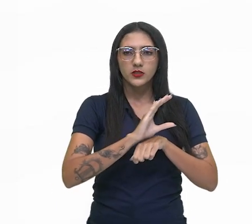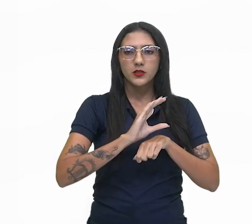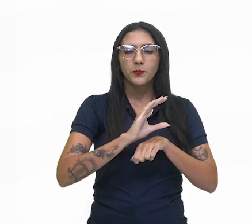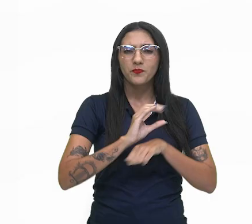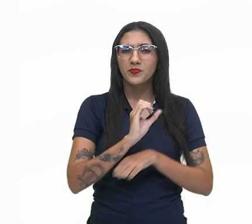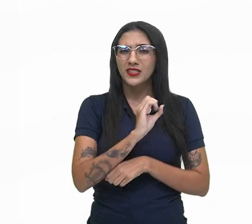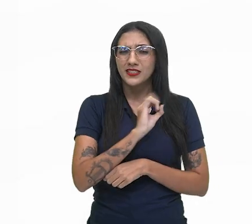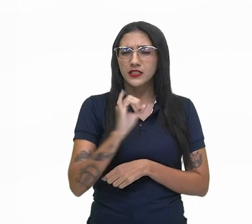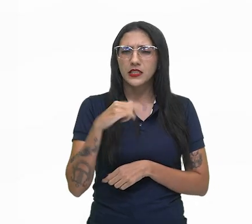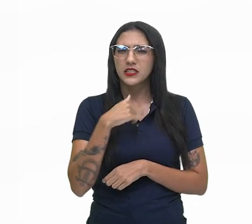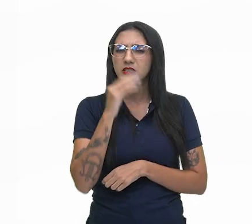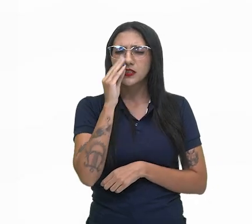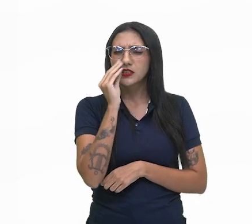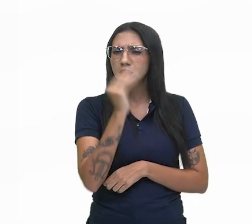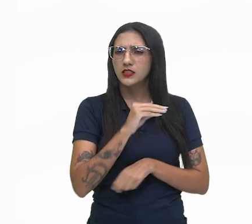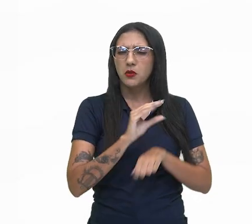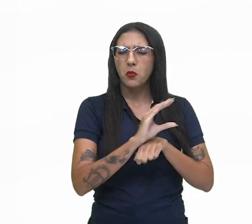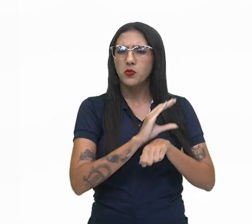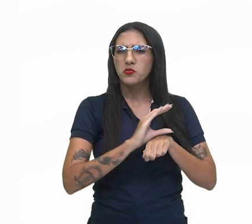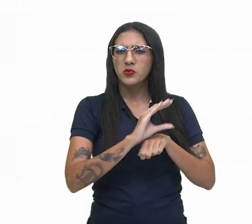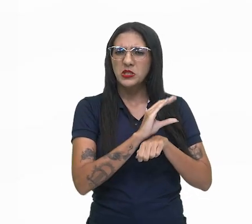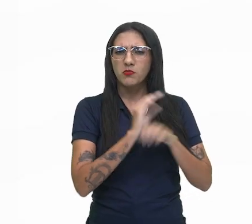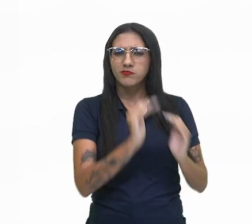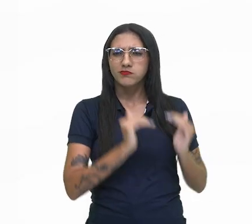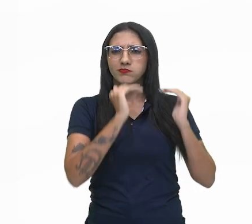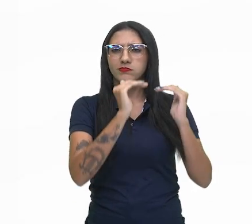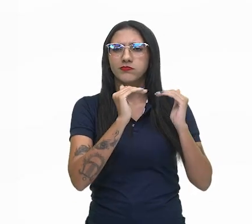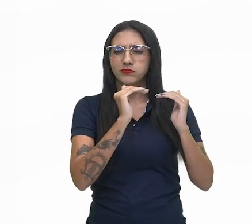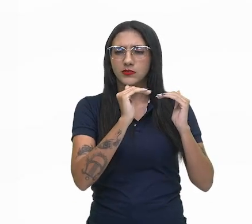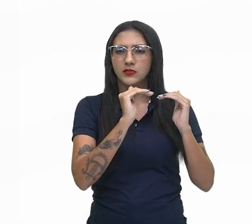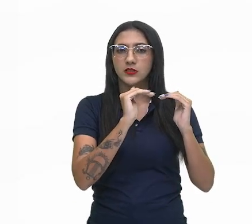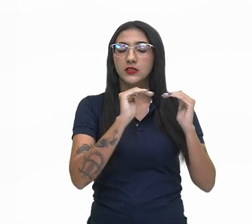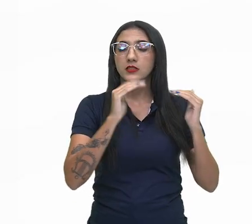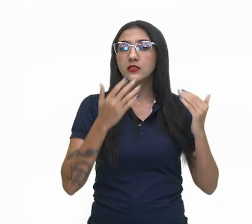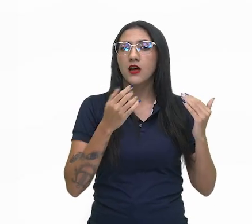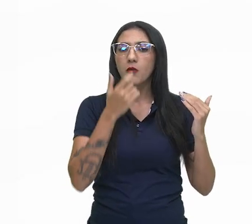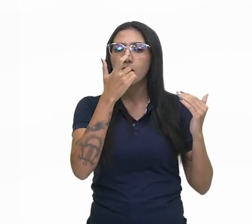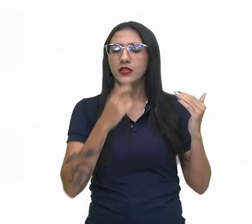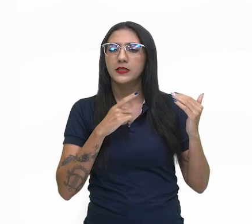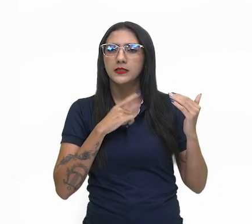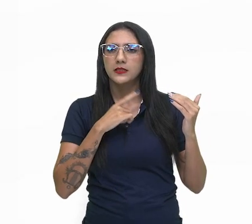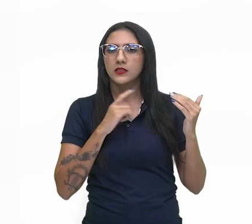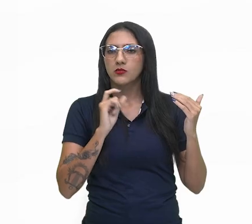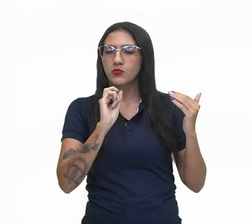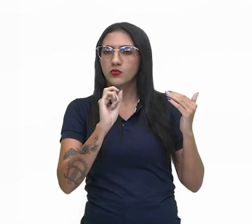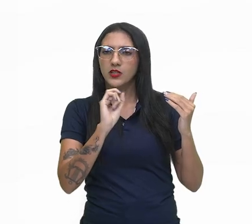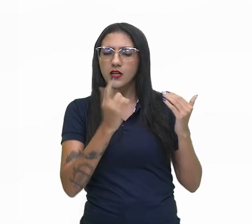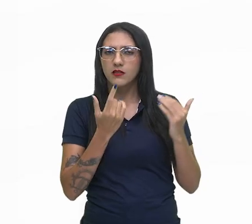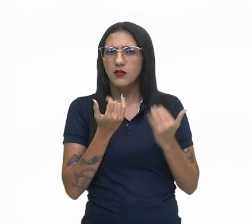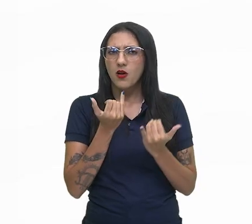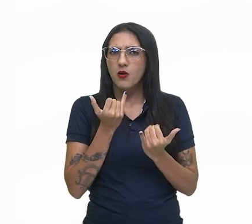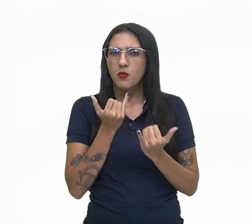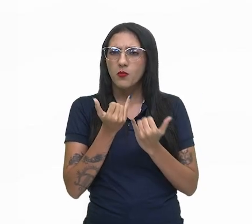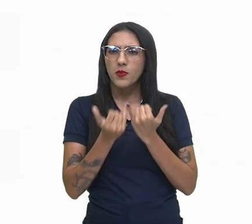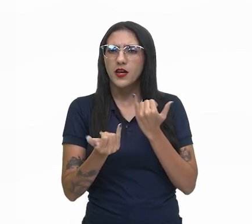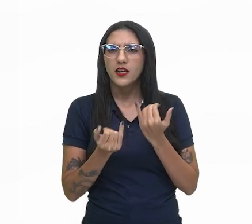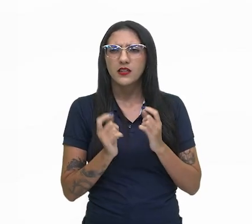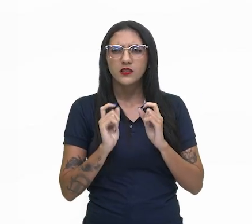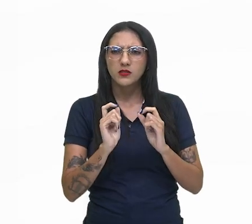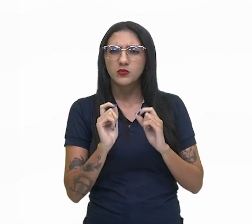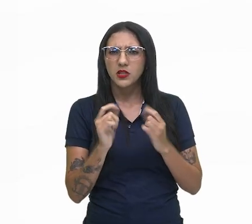por cima da Constituição, né, então eu estou ofendendo, né, essa ideia